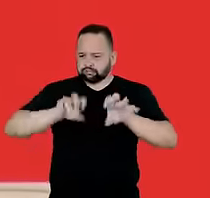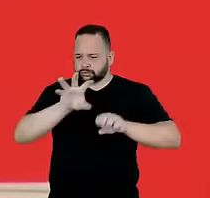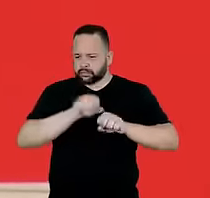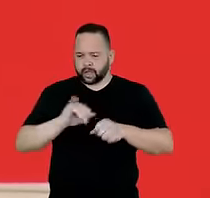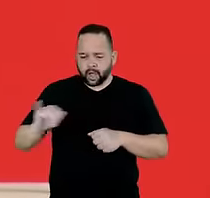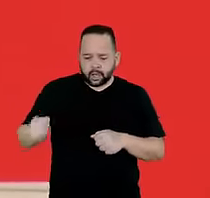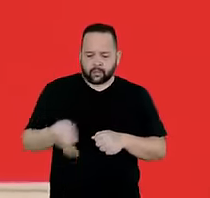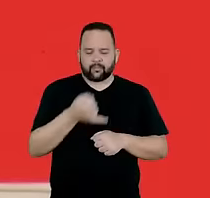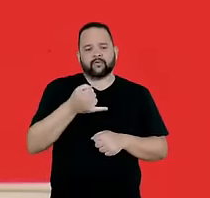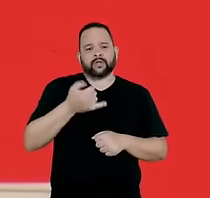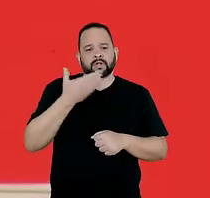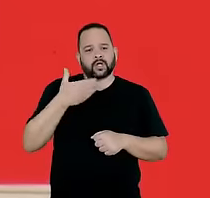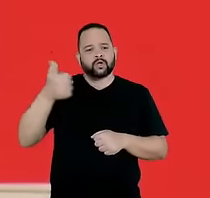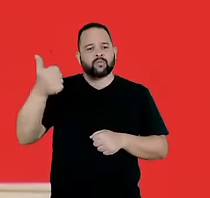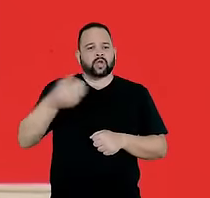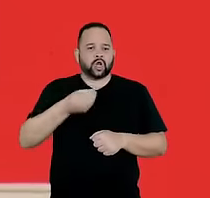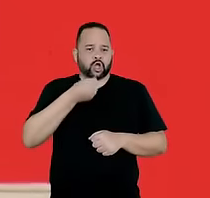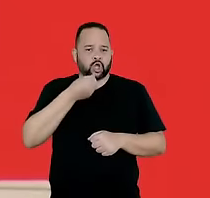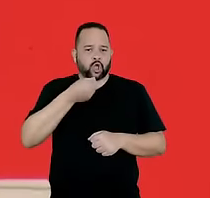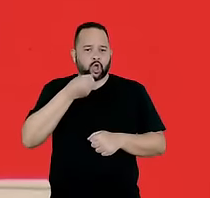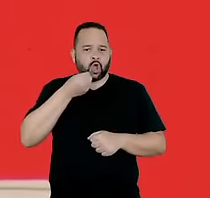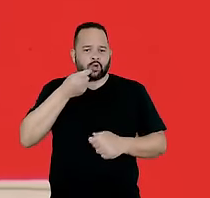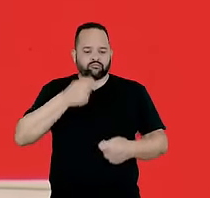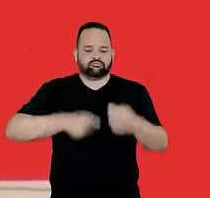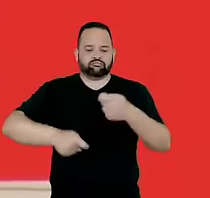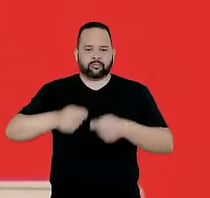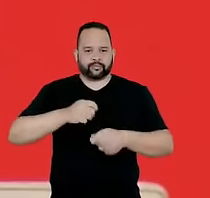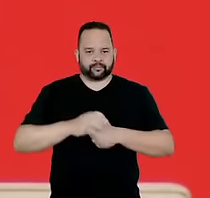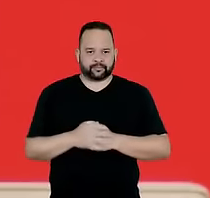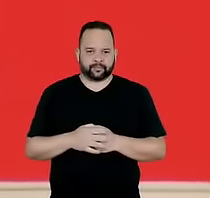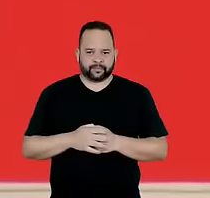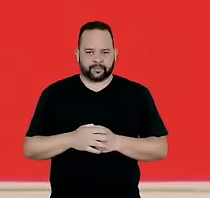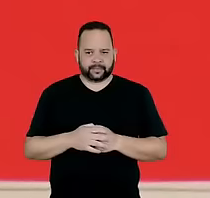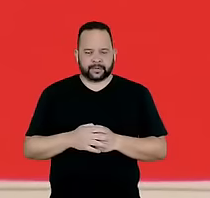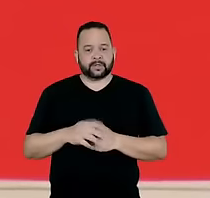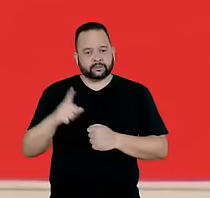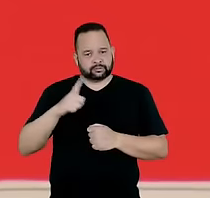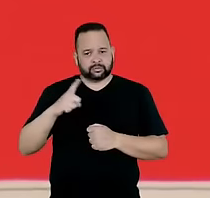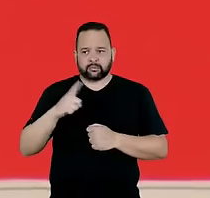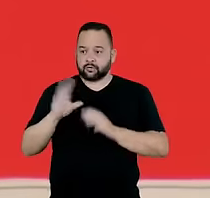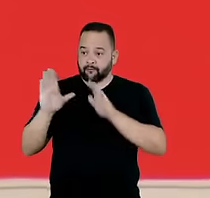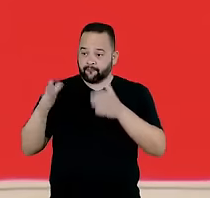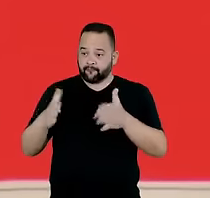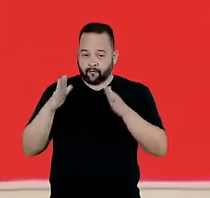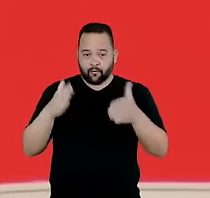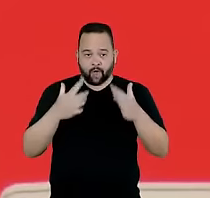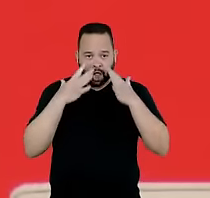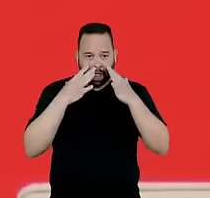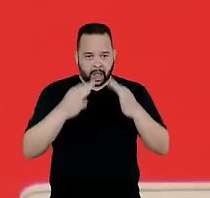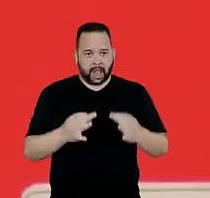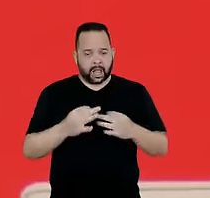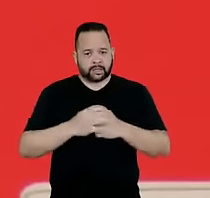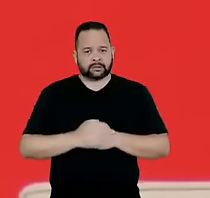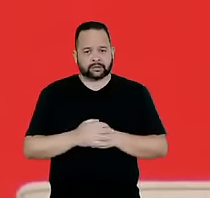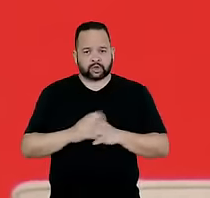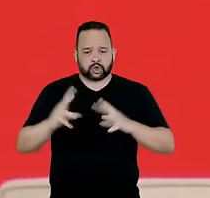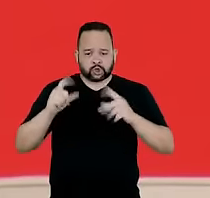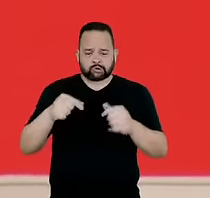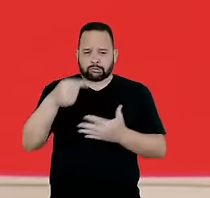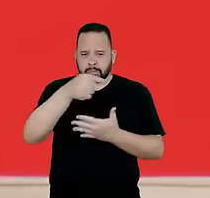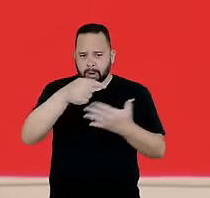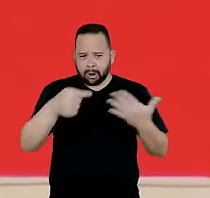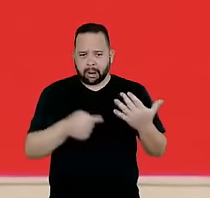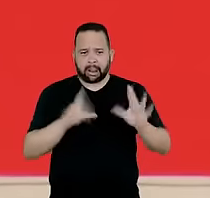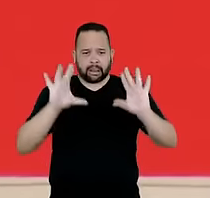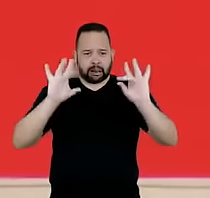mercado turma a gente tá muito atento a gente né a gente tá atento a tudo que acontece no mercado